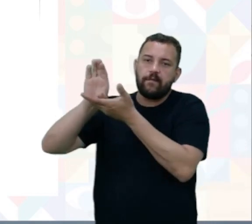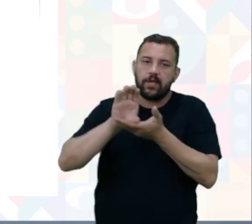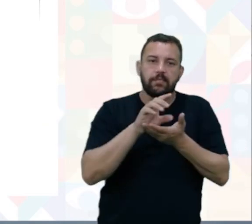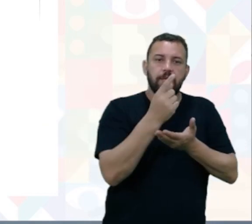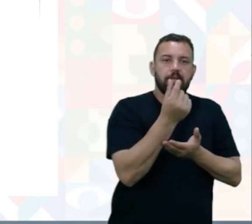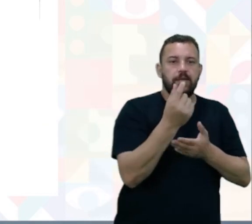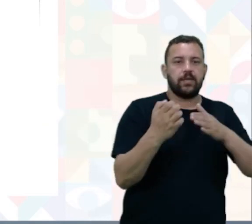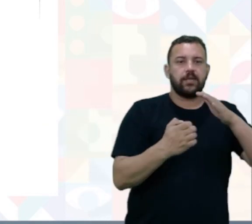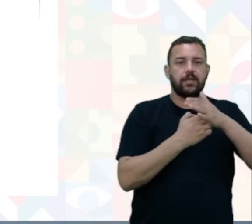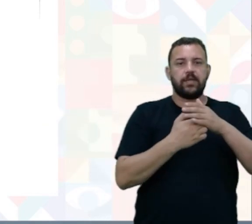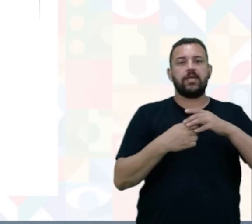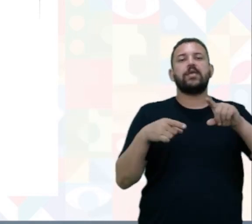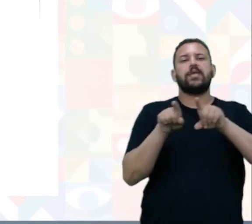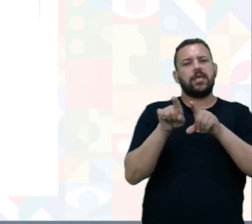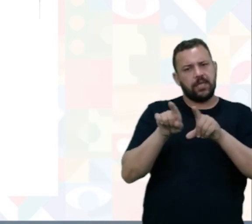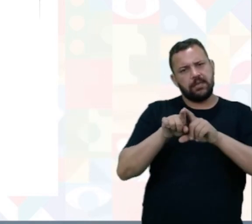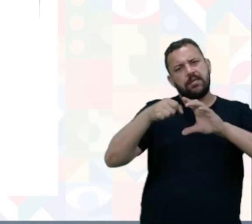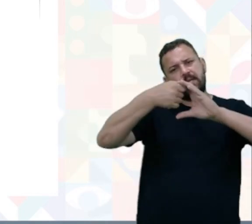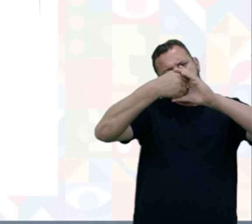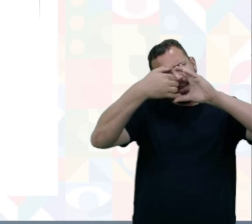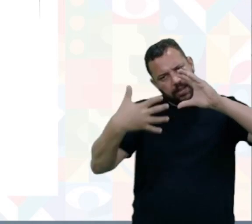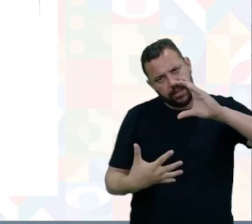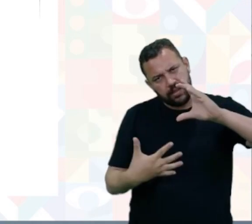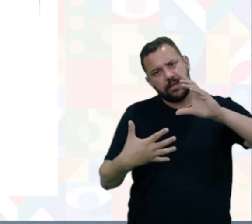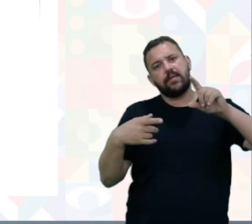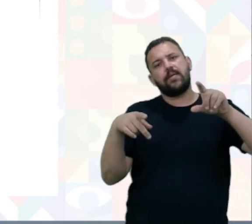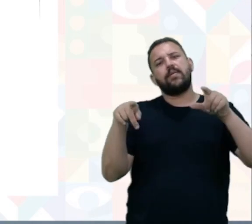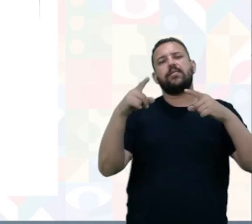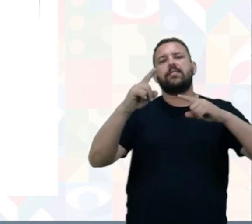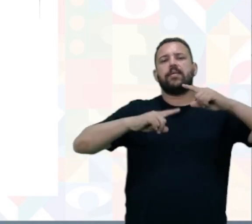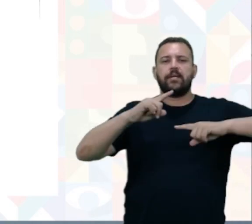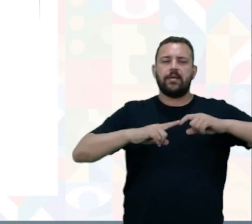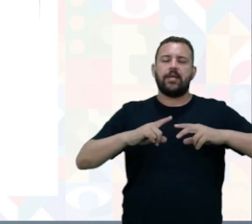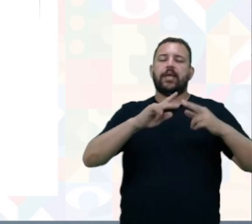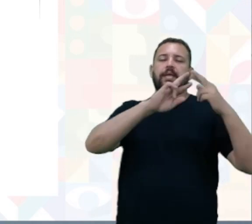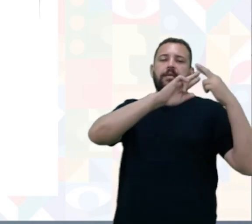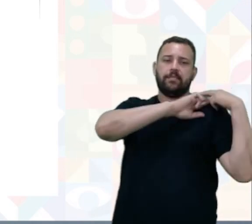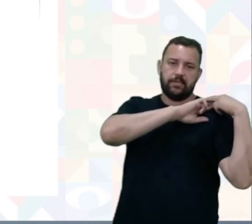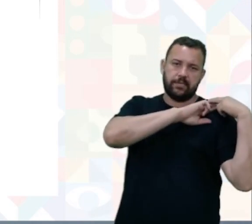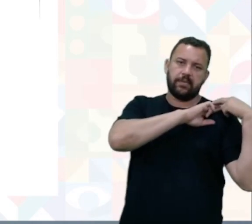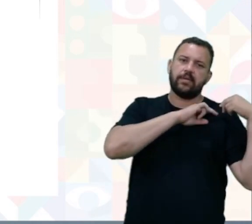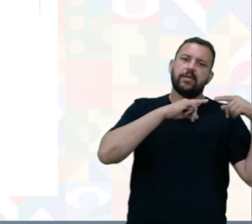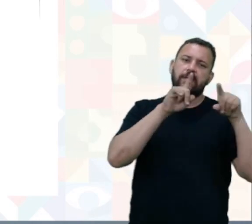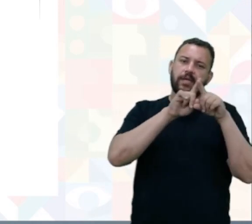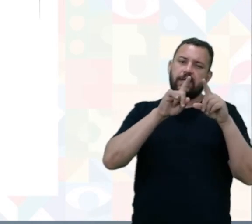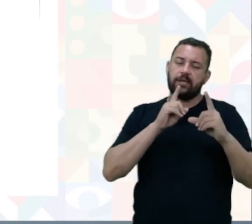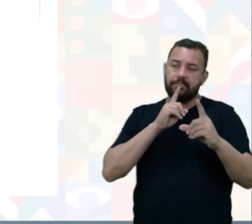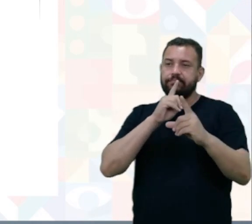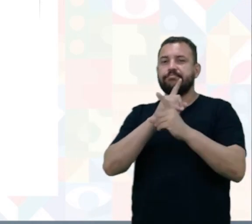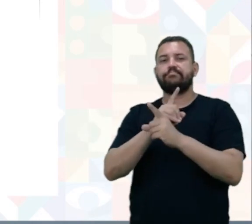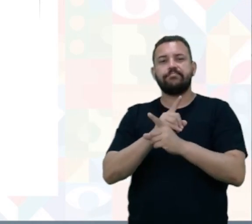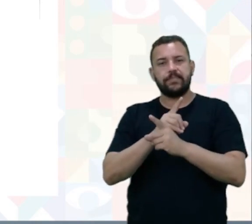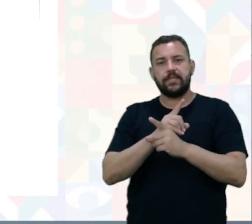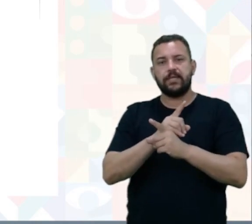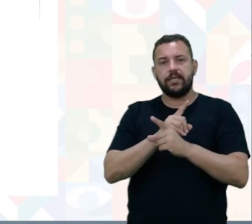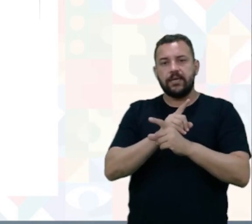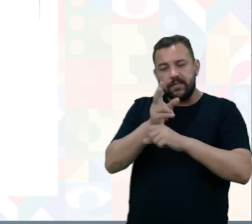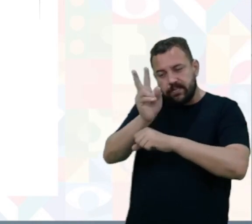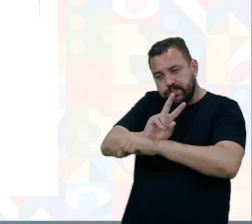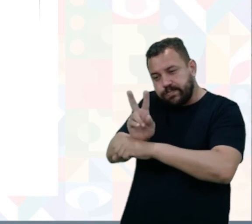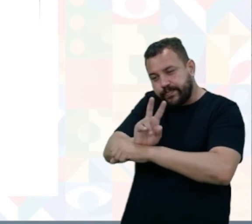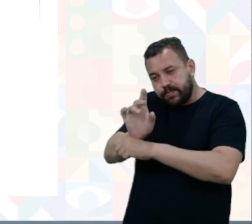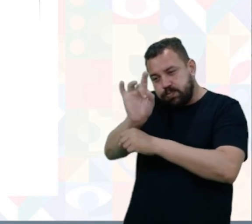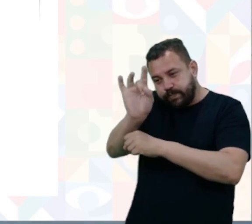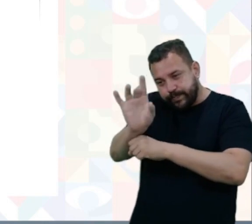a classificação desse material, que é responsável pela identificação, a